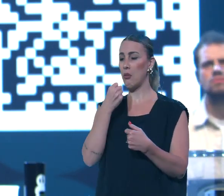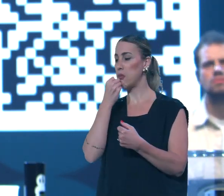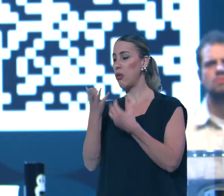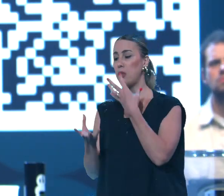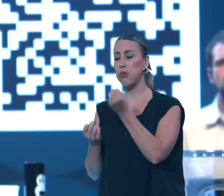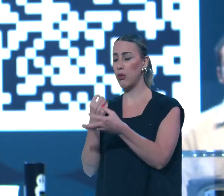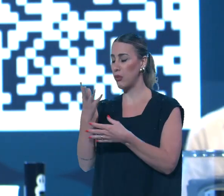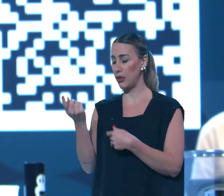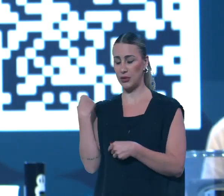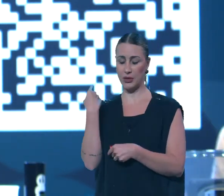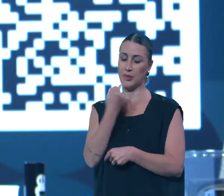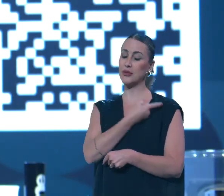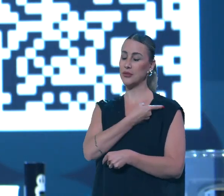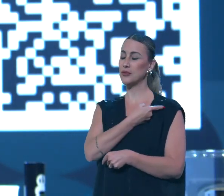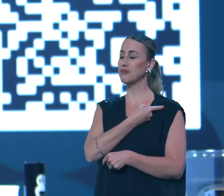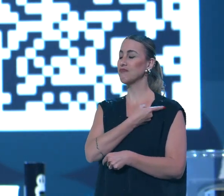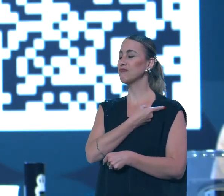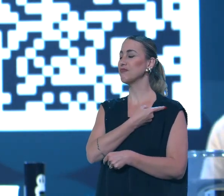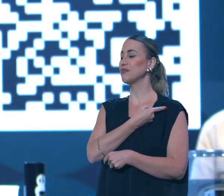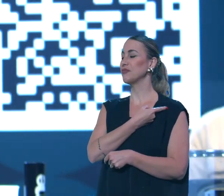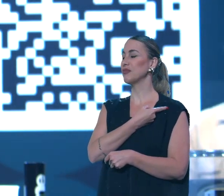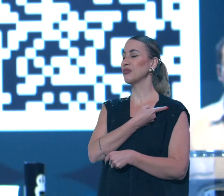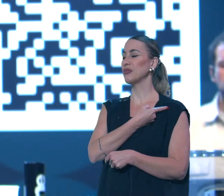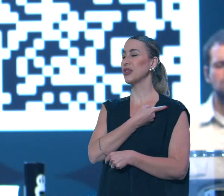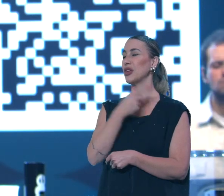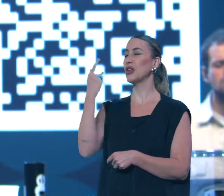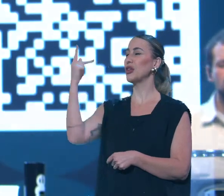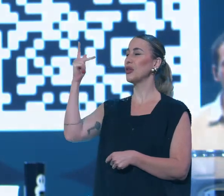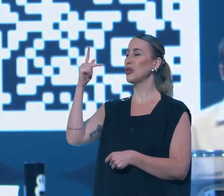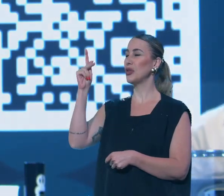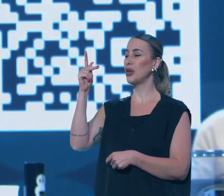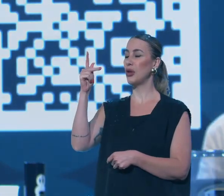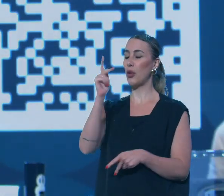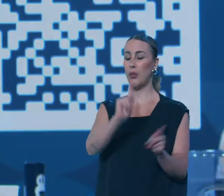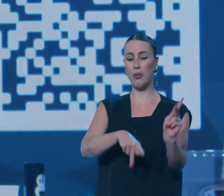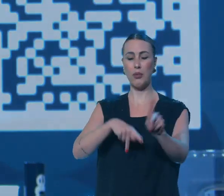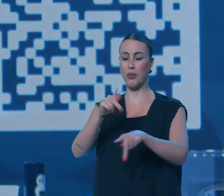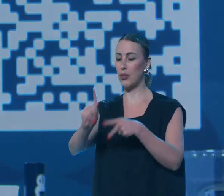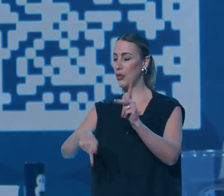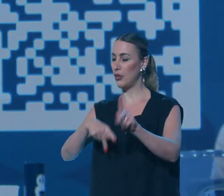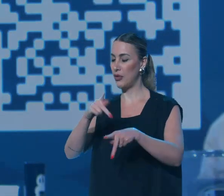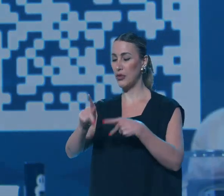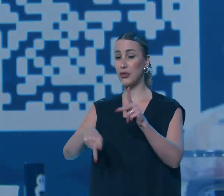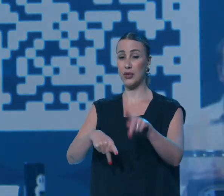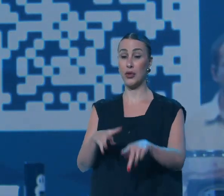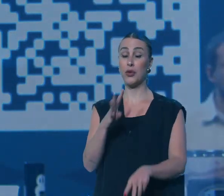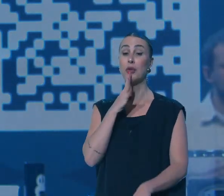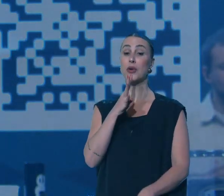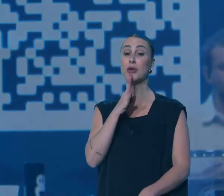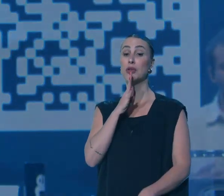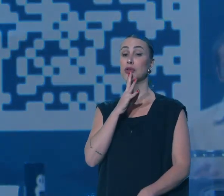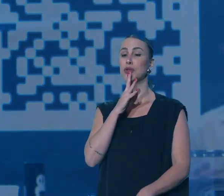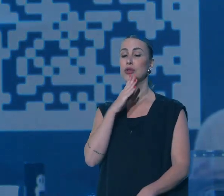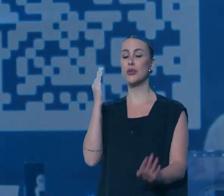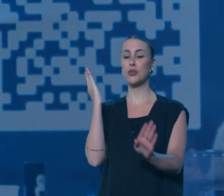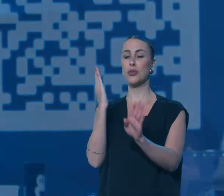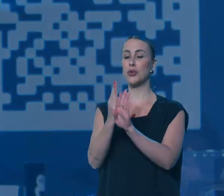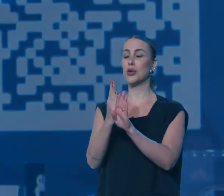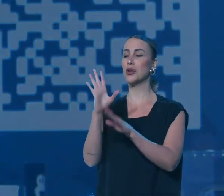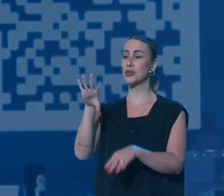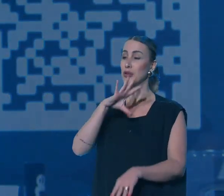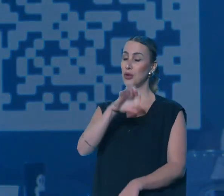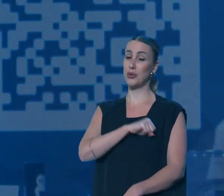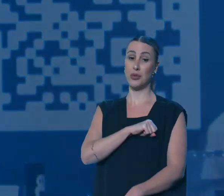teu povo possa ser conhecido pelo amor, Deus. Amamos até quem fala mal da gente. Que coisa